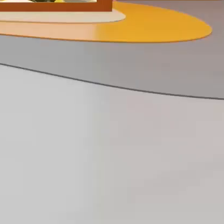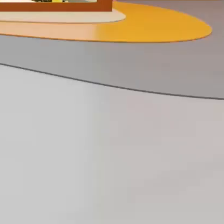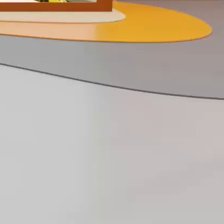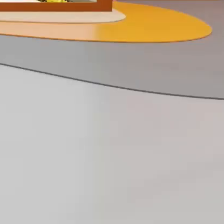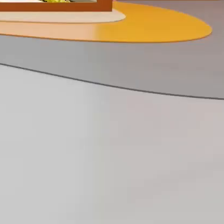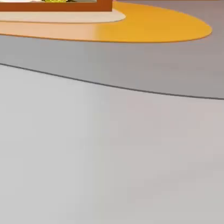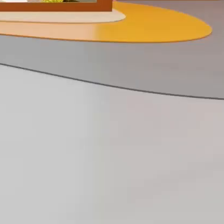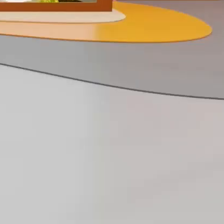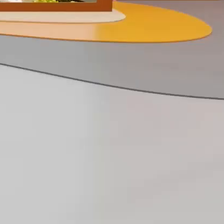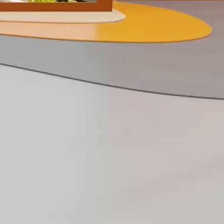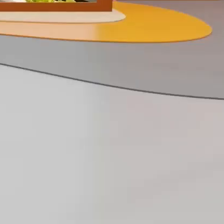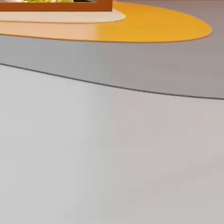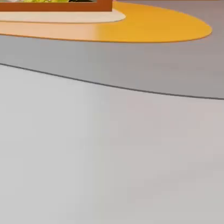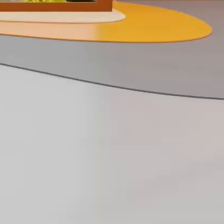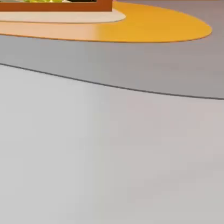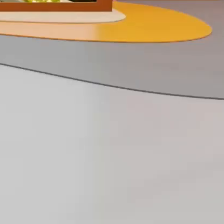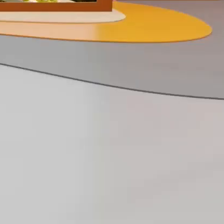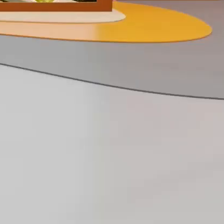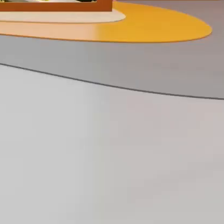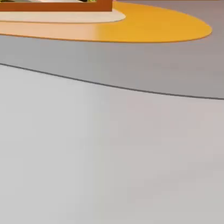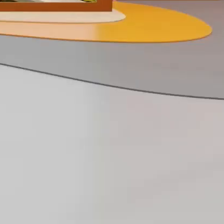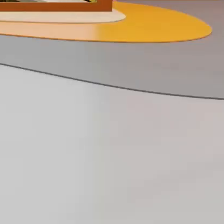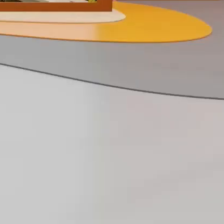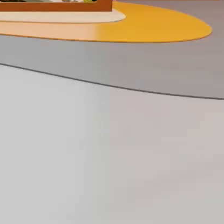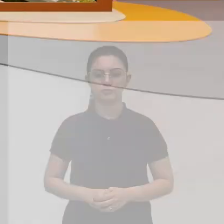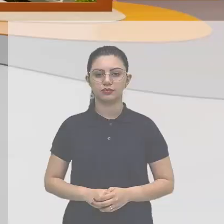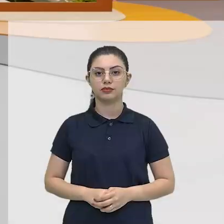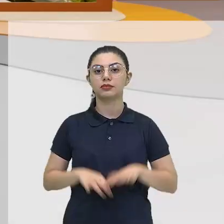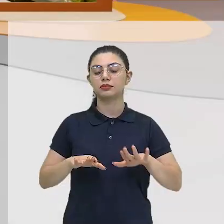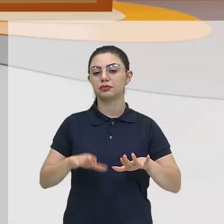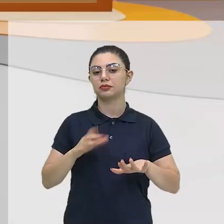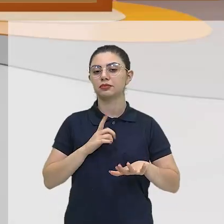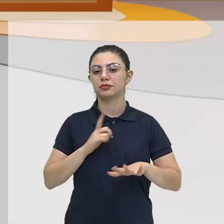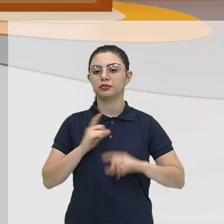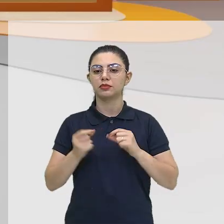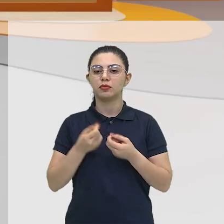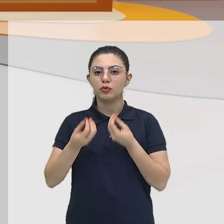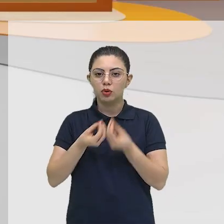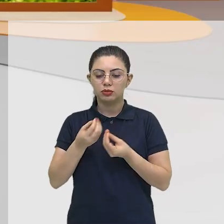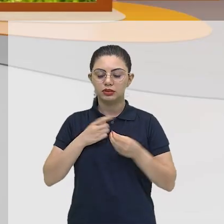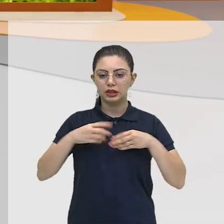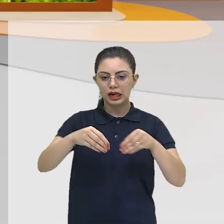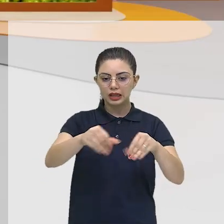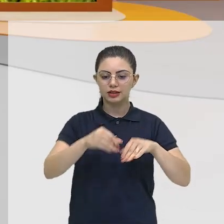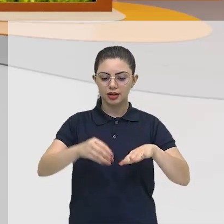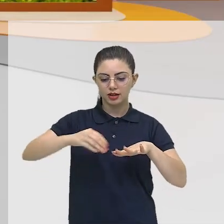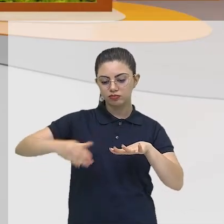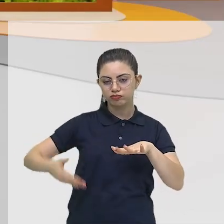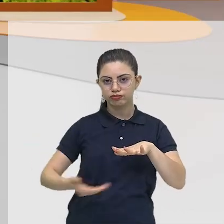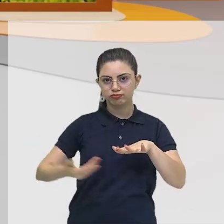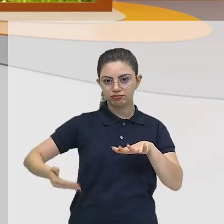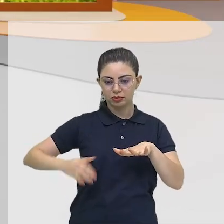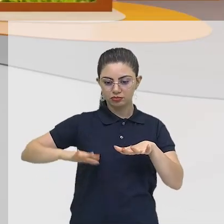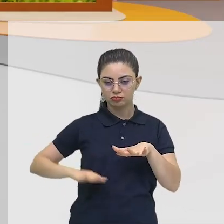o gotejamento subsuperficial, que vai estar abaixo do solo, tá? Então, esses dois tipos